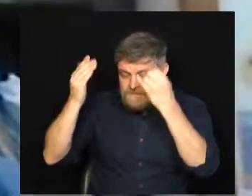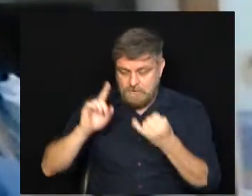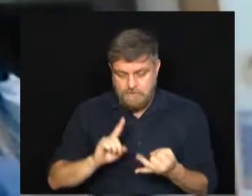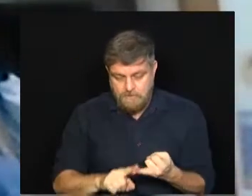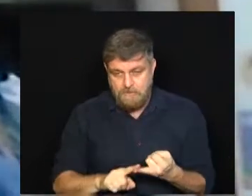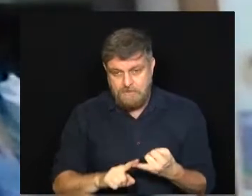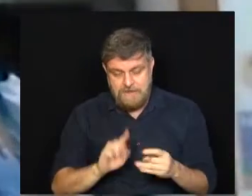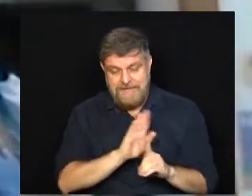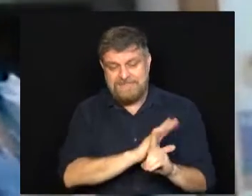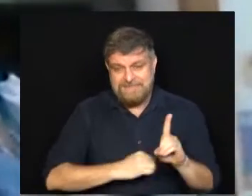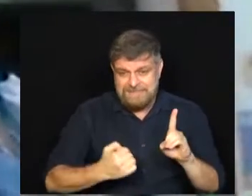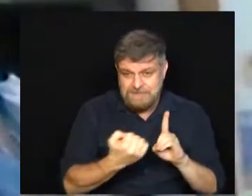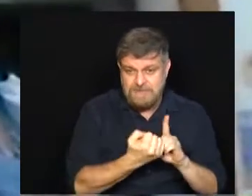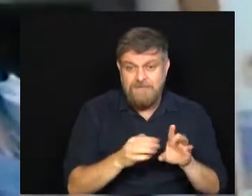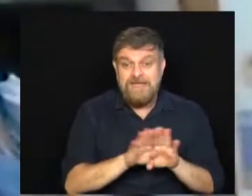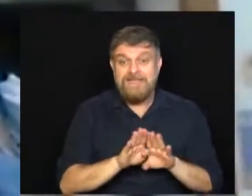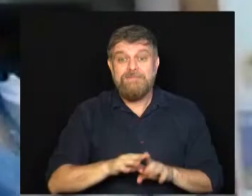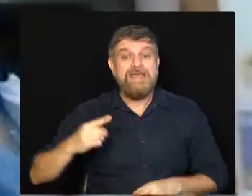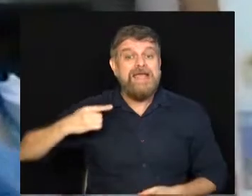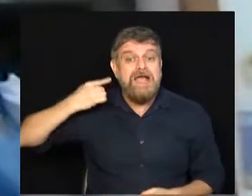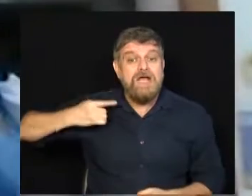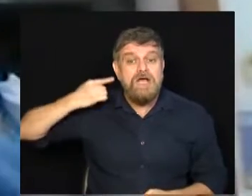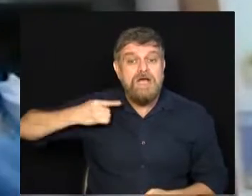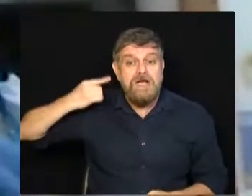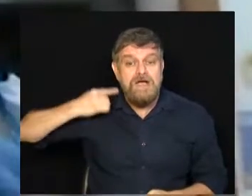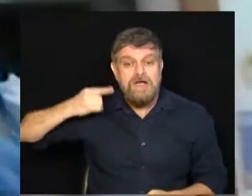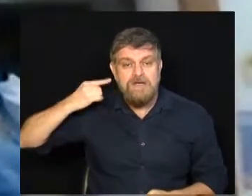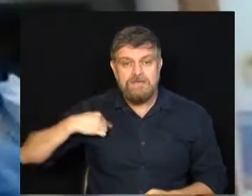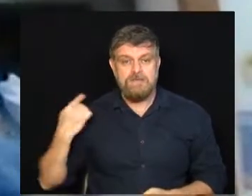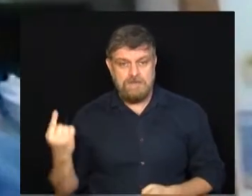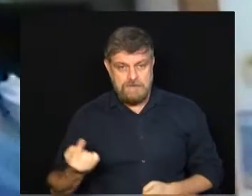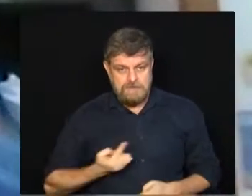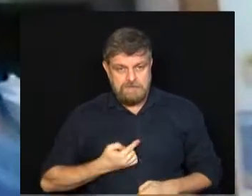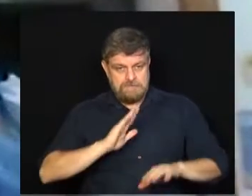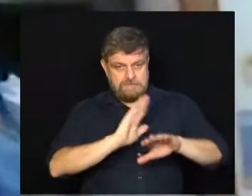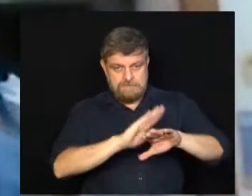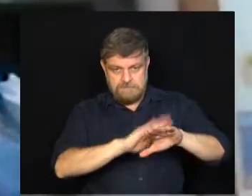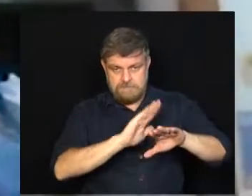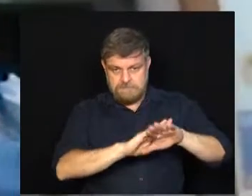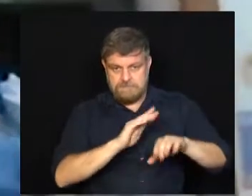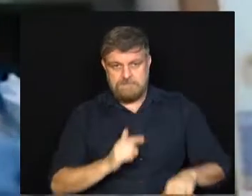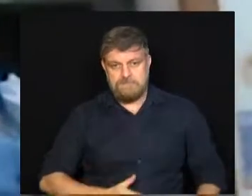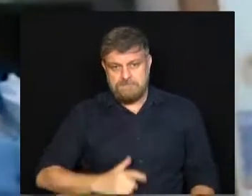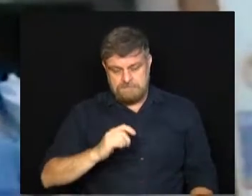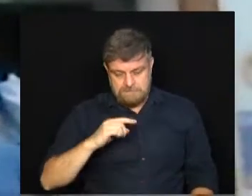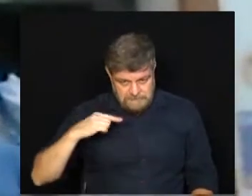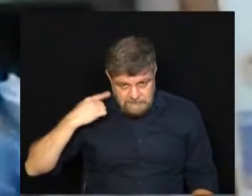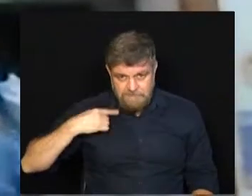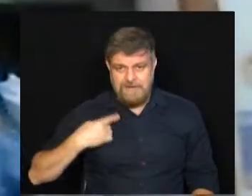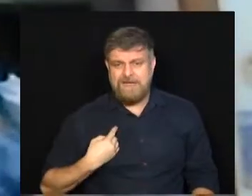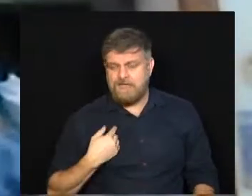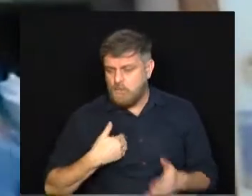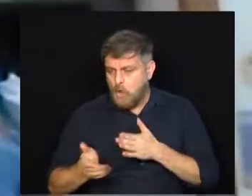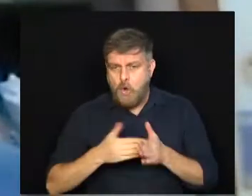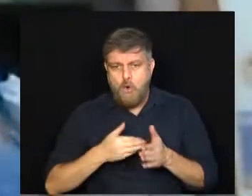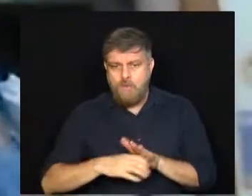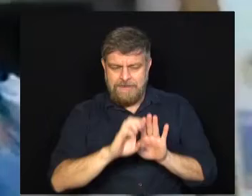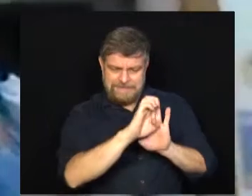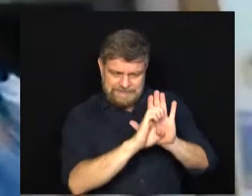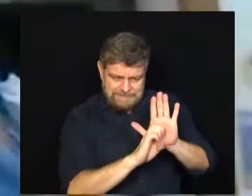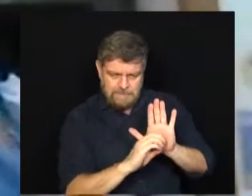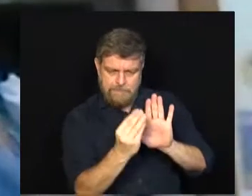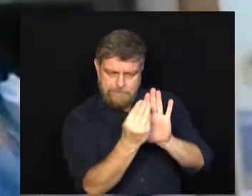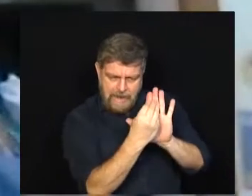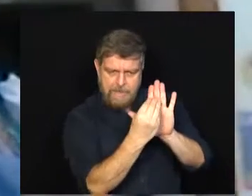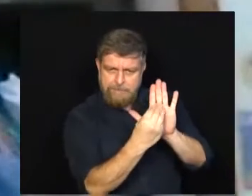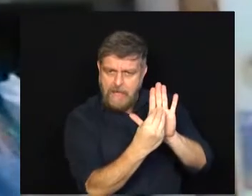da assistência social e profissional do direito. Porque nós sabemos, não é para fazer esse lugar, para colocar isso em qualquer serviço desse tipo,